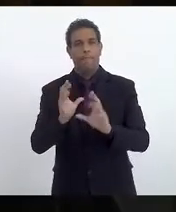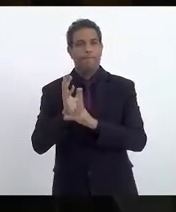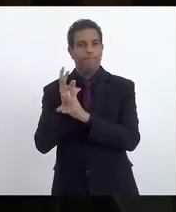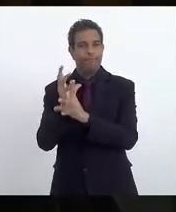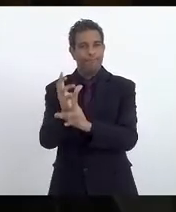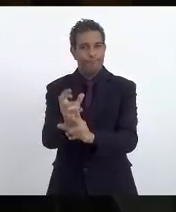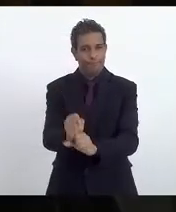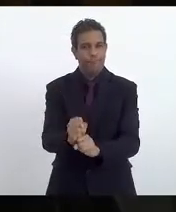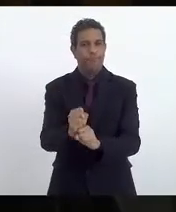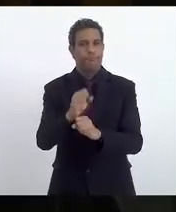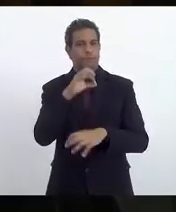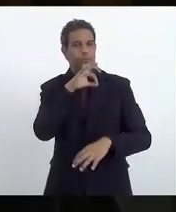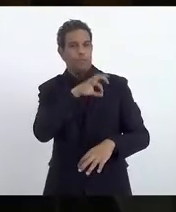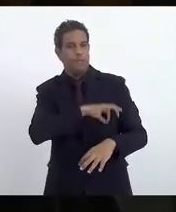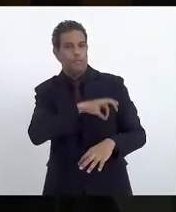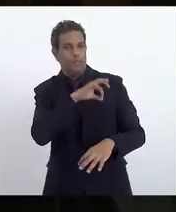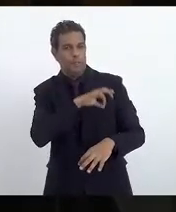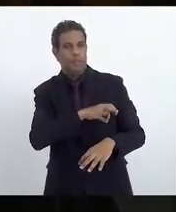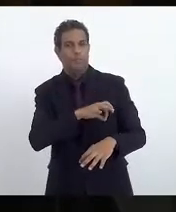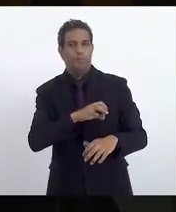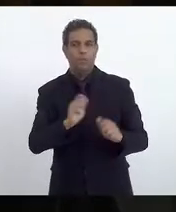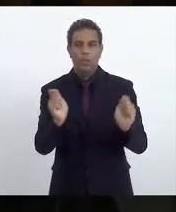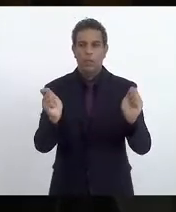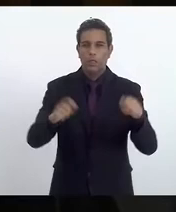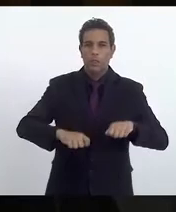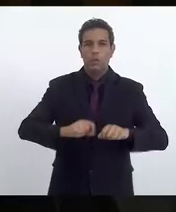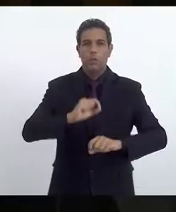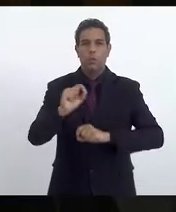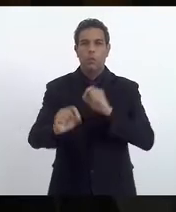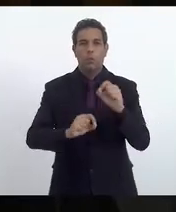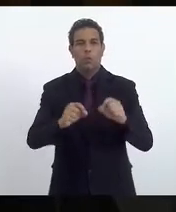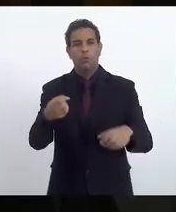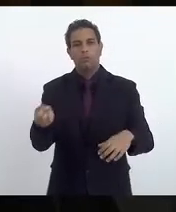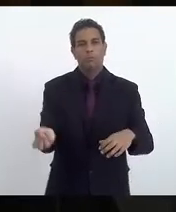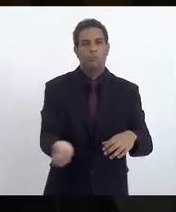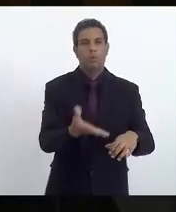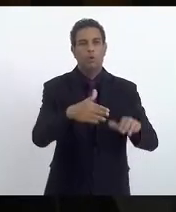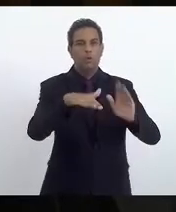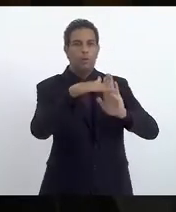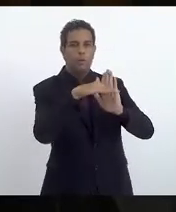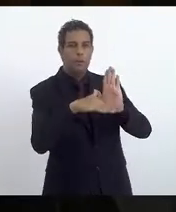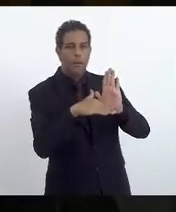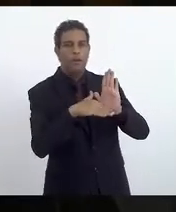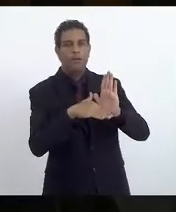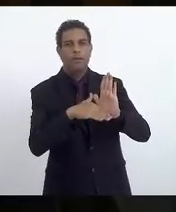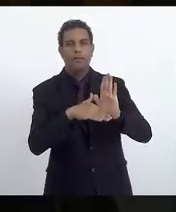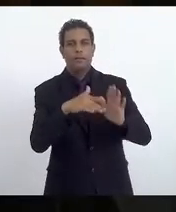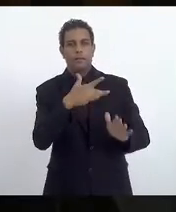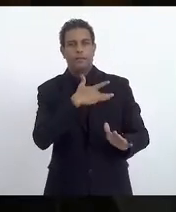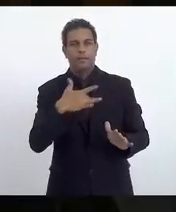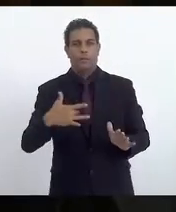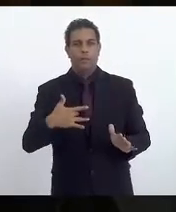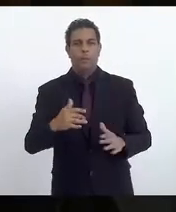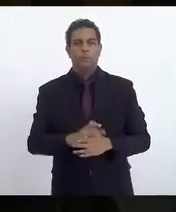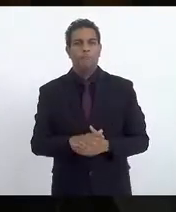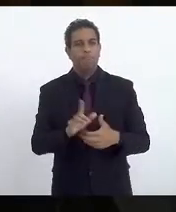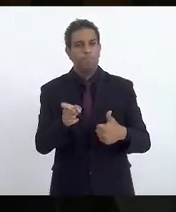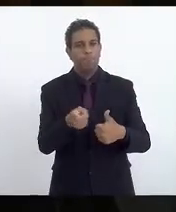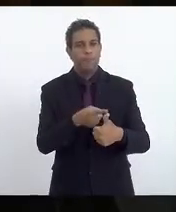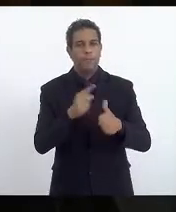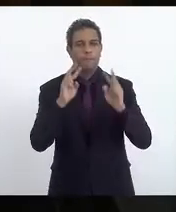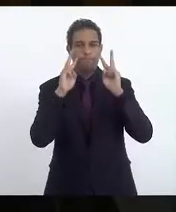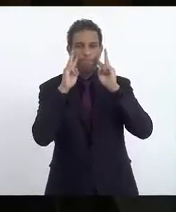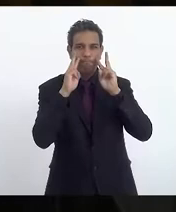revisão dos seus salários fruto do novo plano de cargos e salários da Saúde primeiro essa